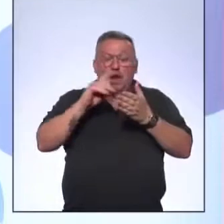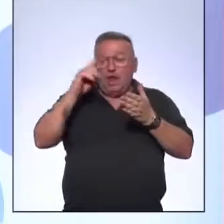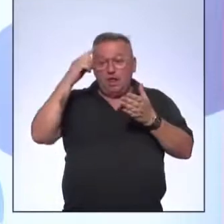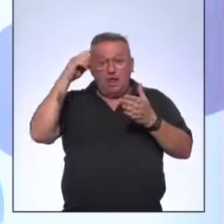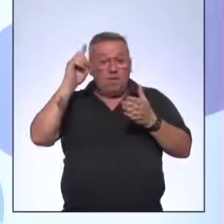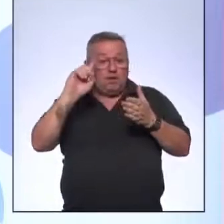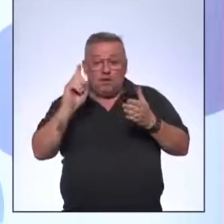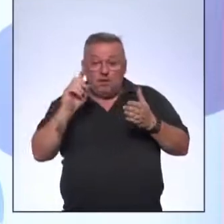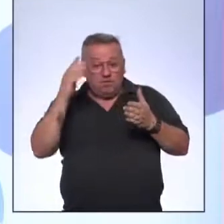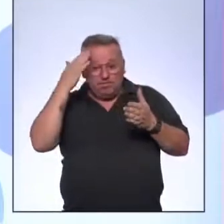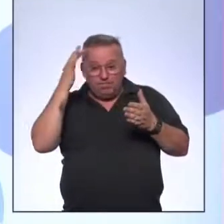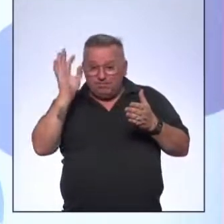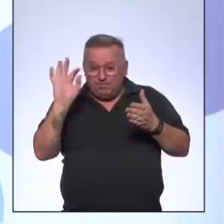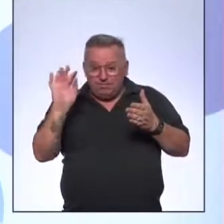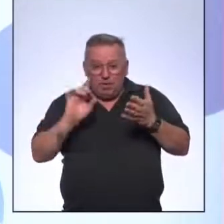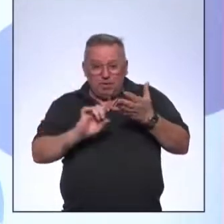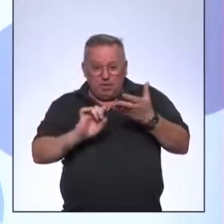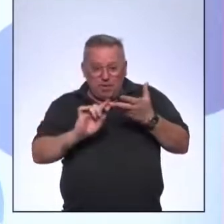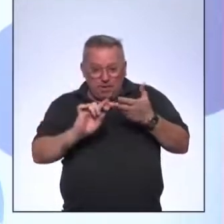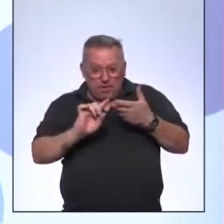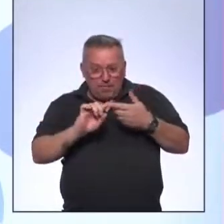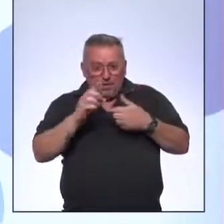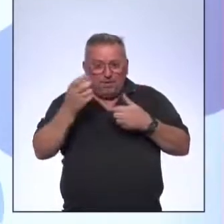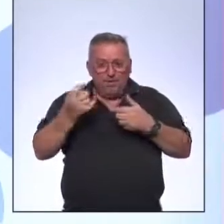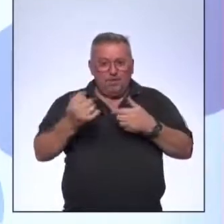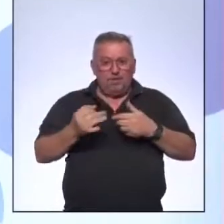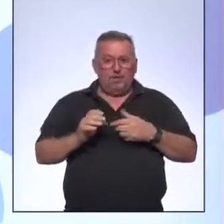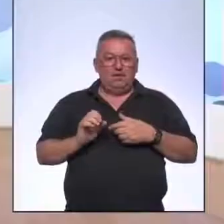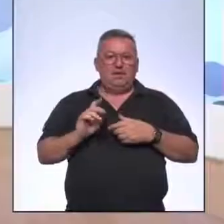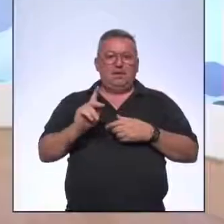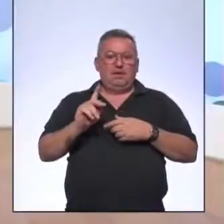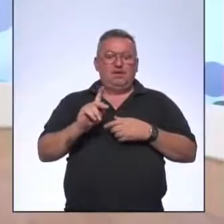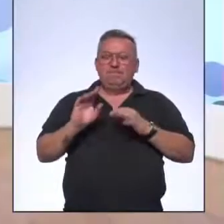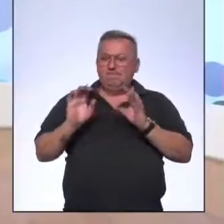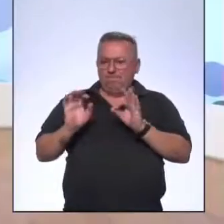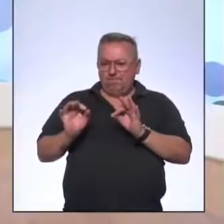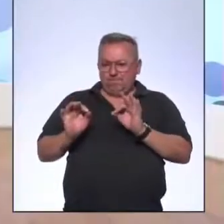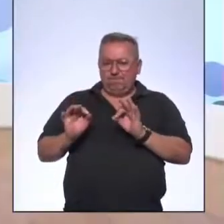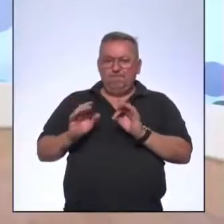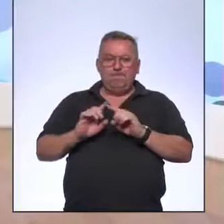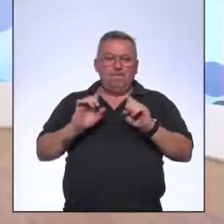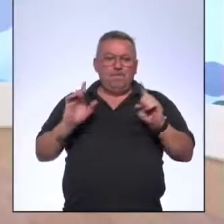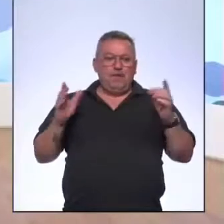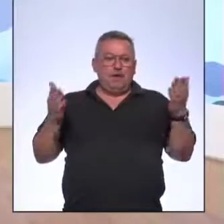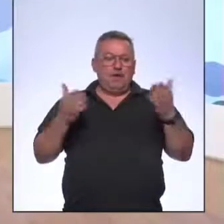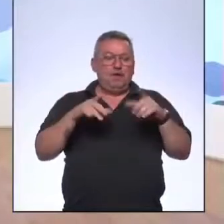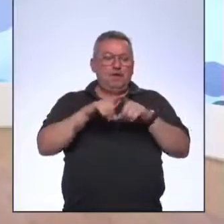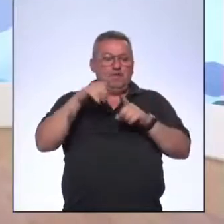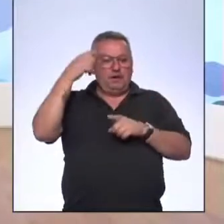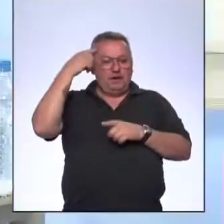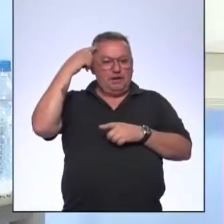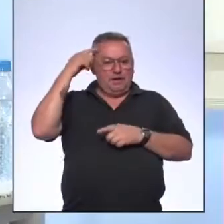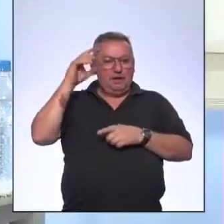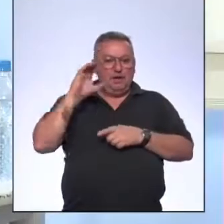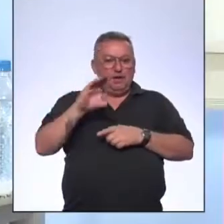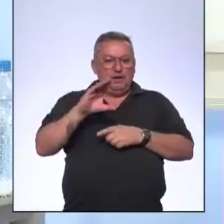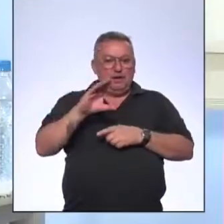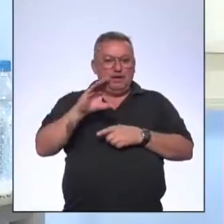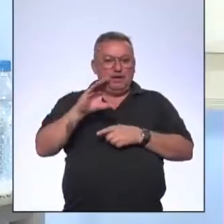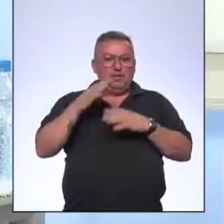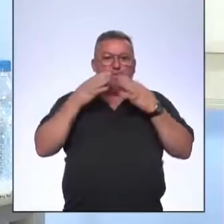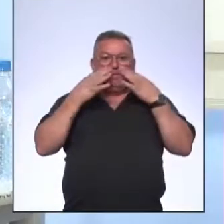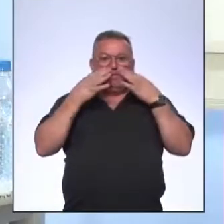a dúvida etc frente poder caminhar nessa aula né lê exatamente e aquela ideia que é assim né